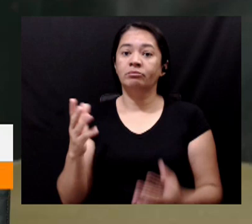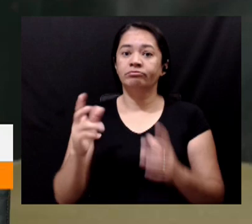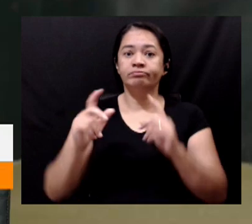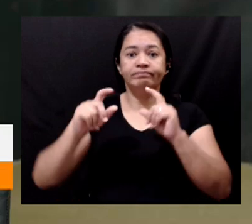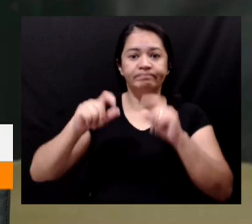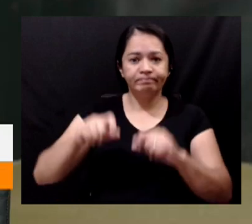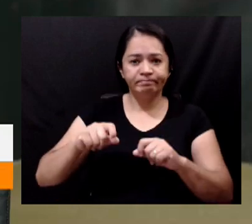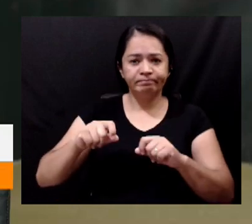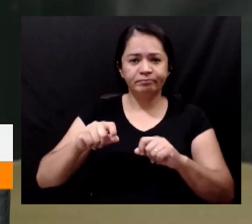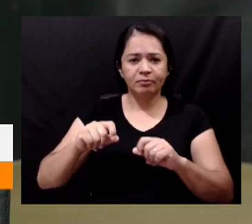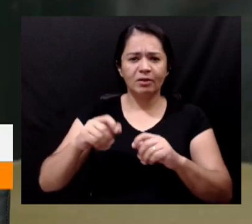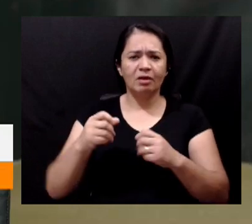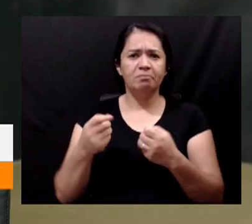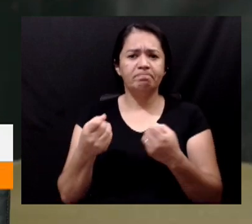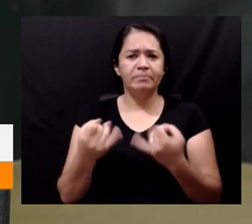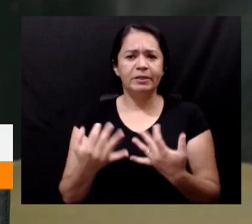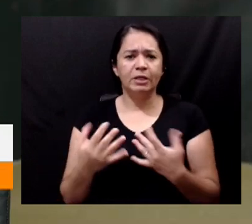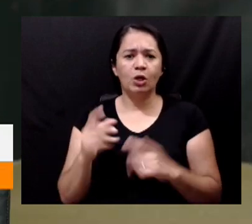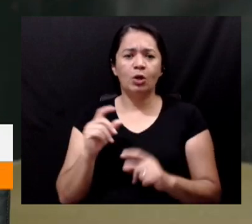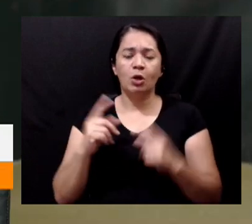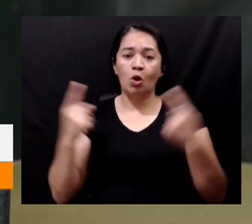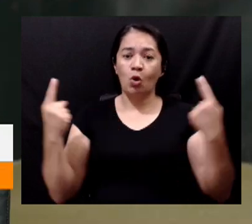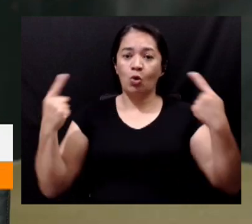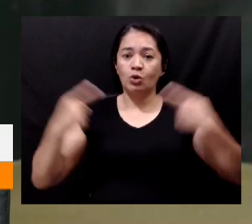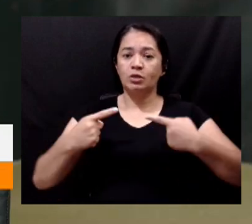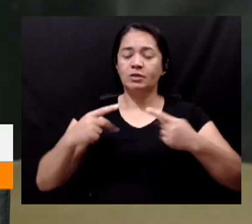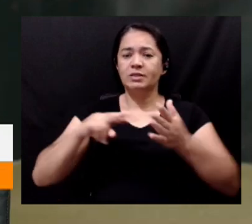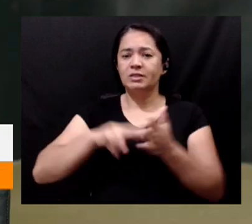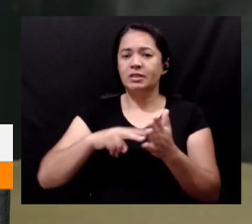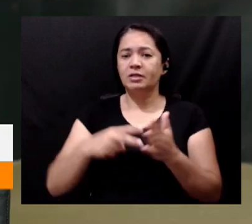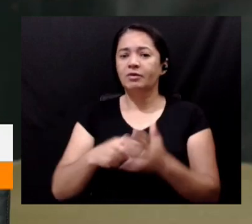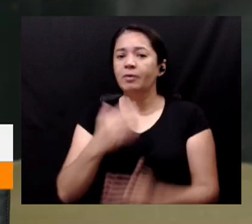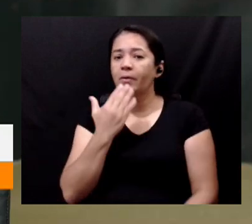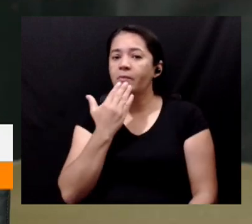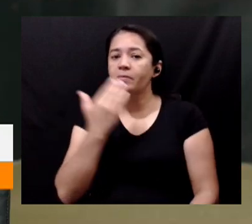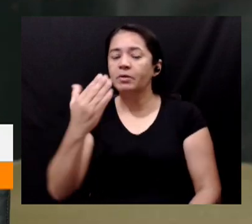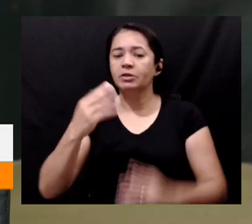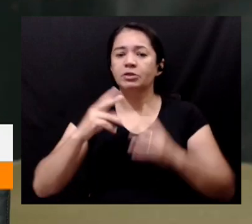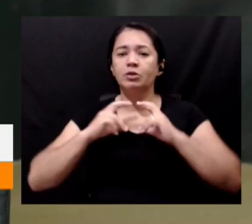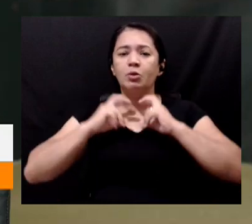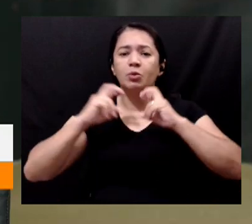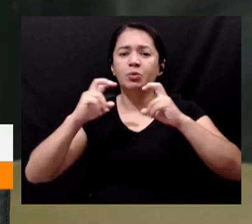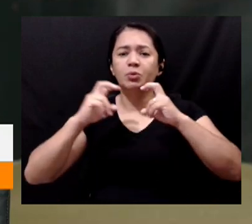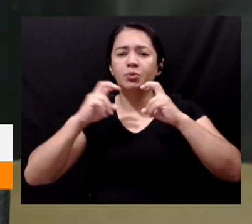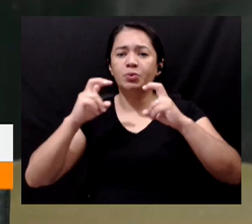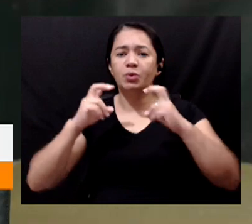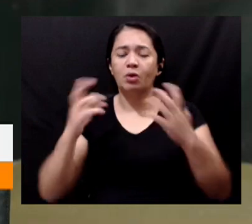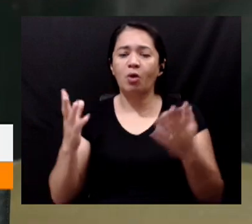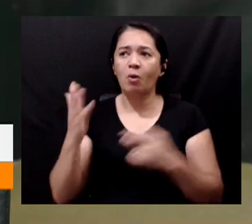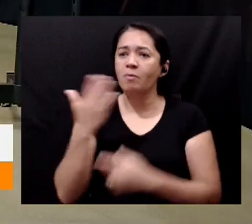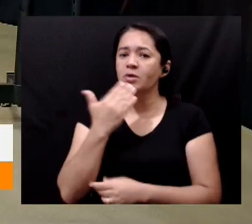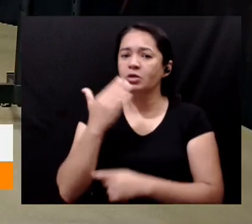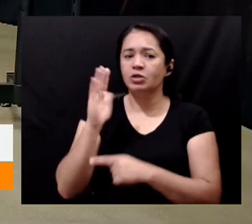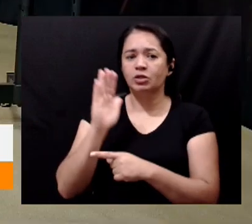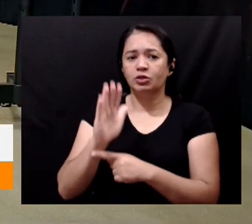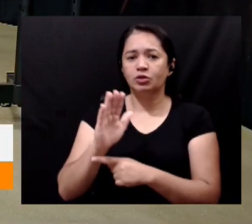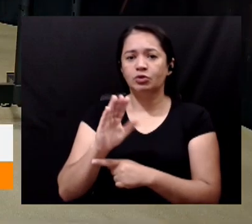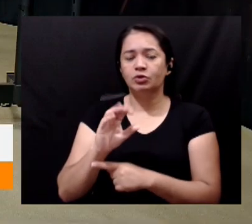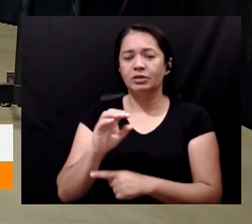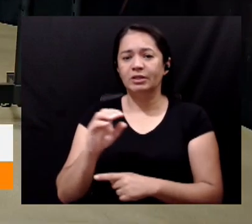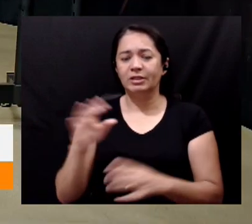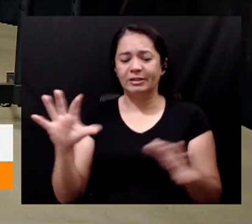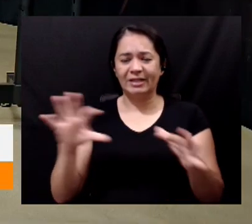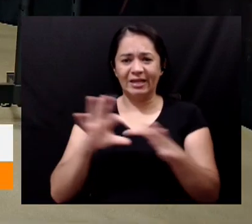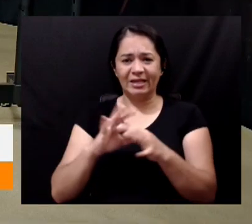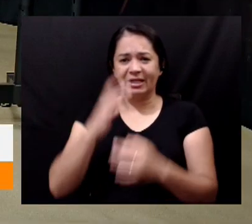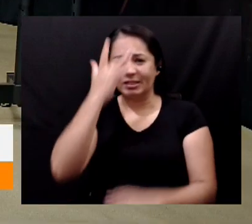são um grito de socorro? Em alguns casos, há uma ligação direta com a saúde mental dessa criança